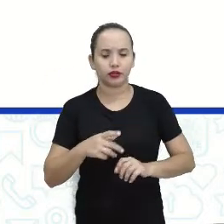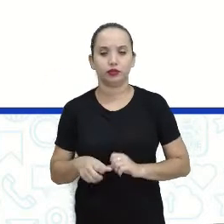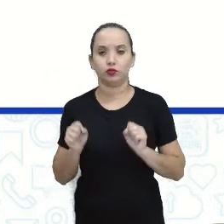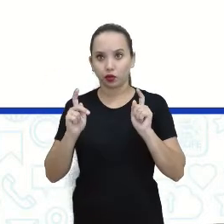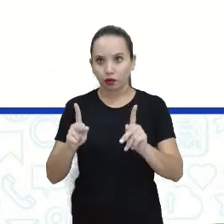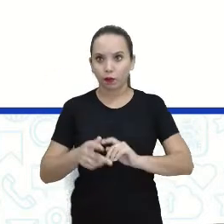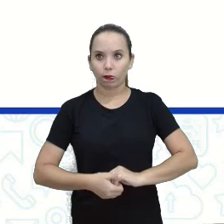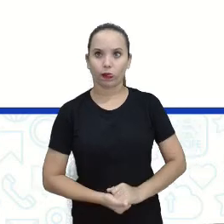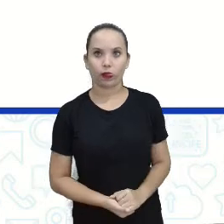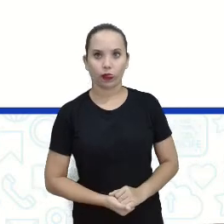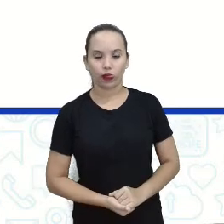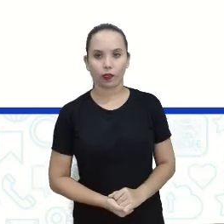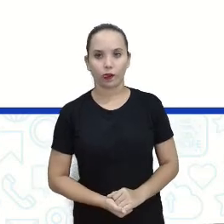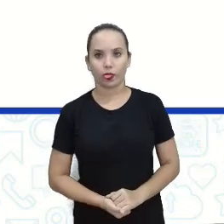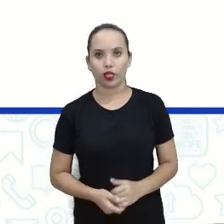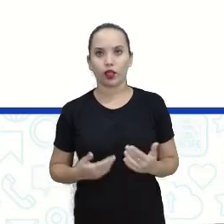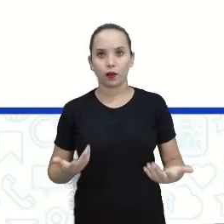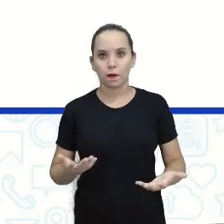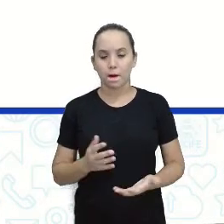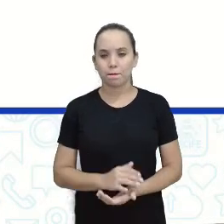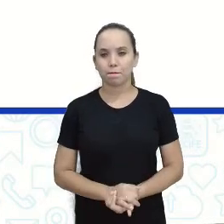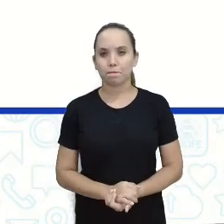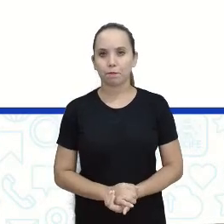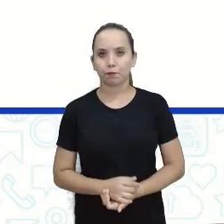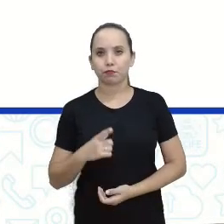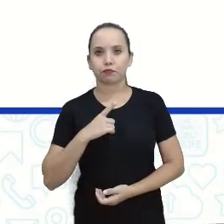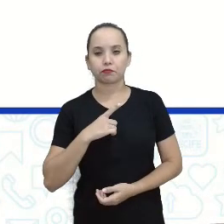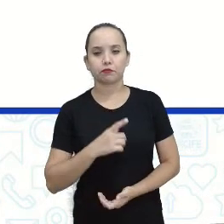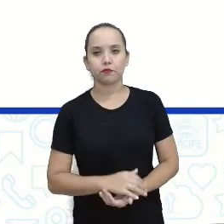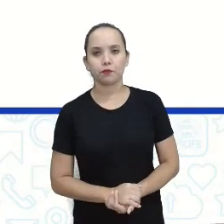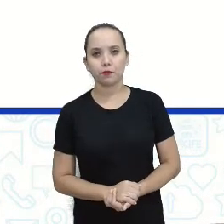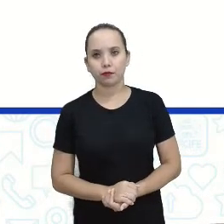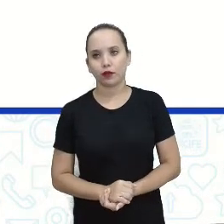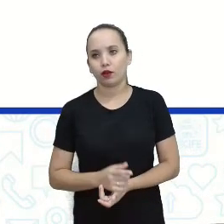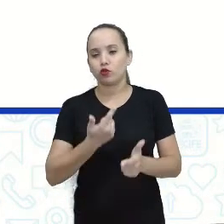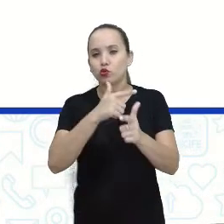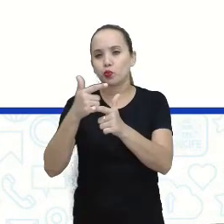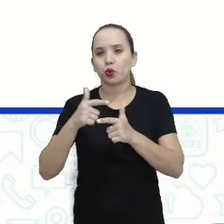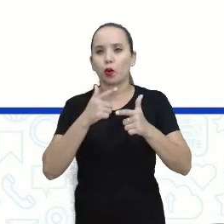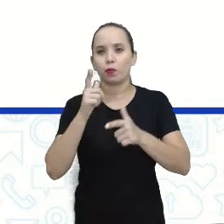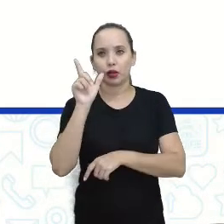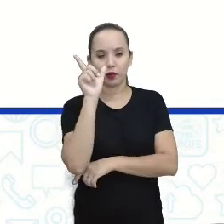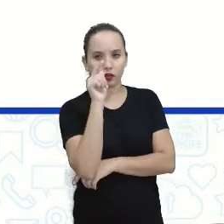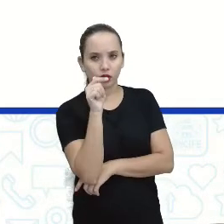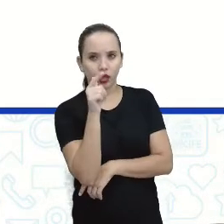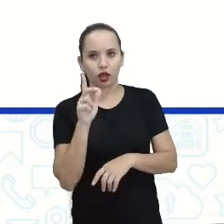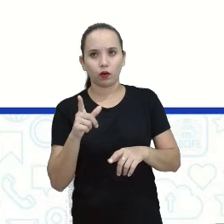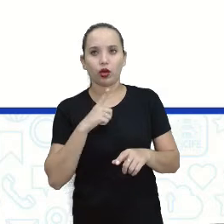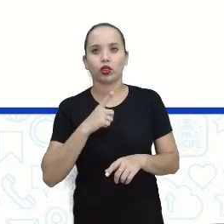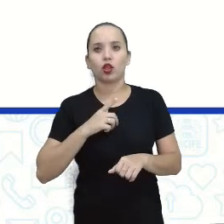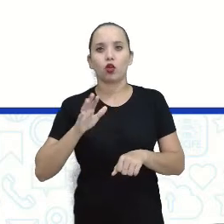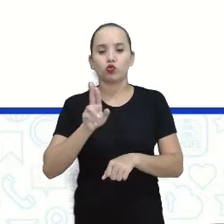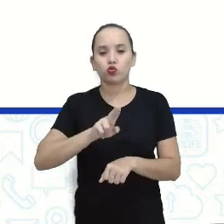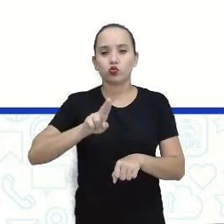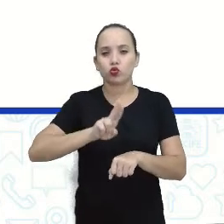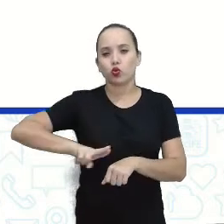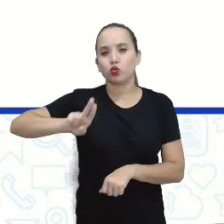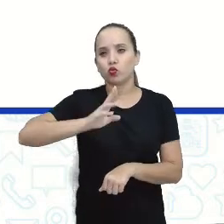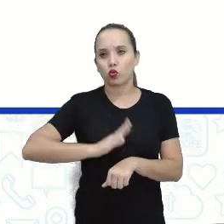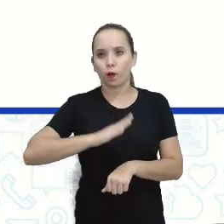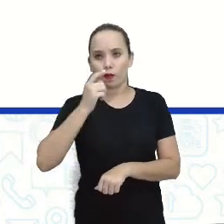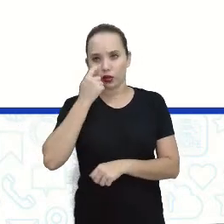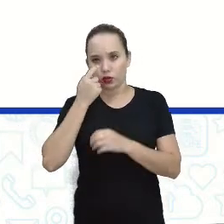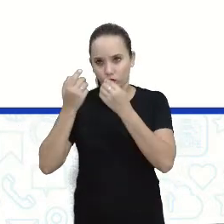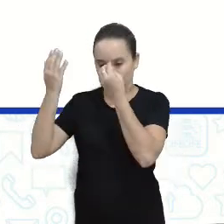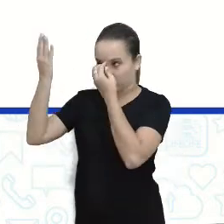tá? Então, a crise hídrica no mundo, né, os maiores consumidores de água, ó,